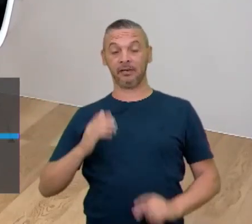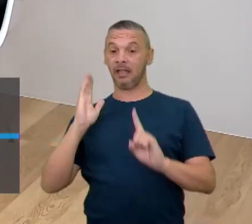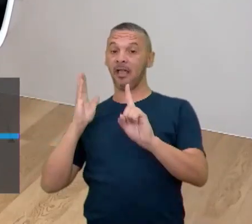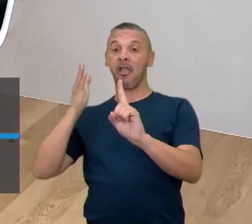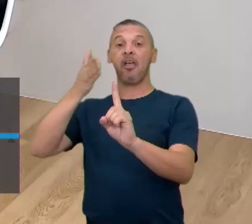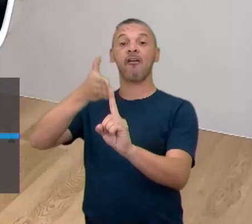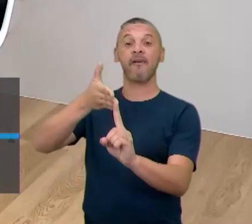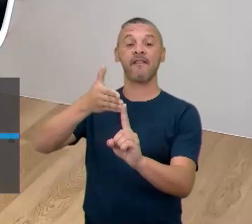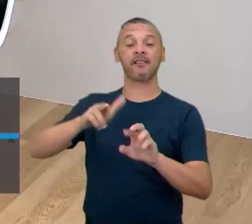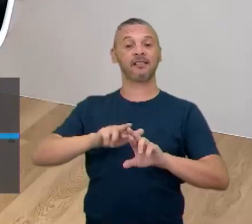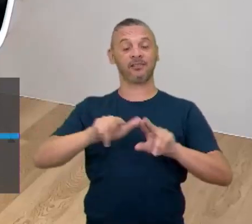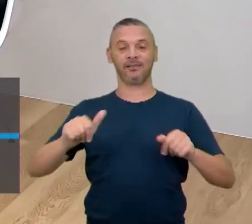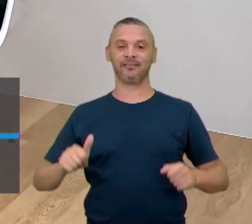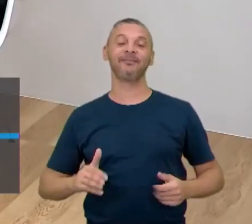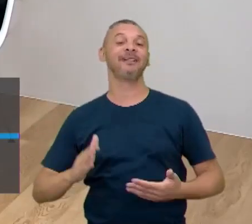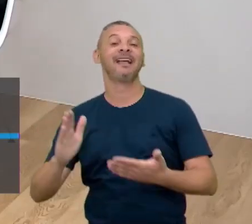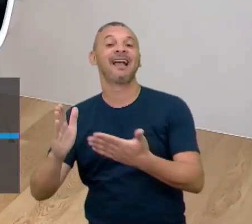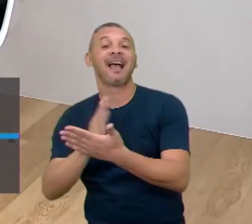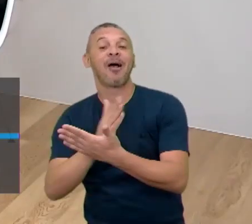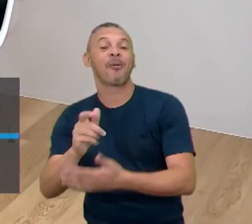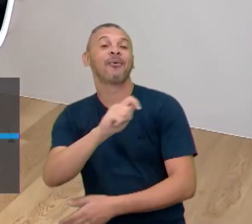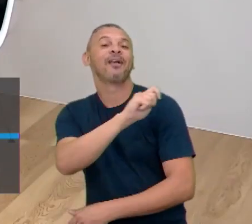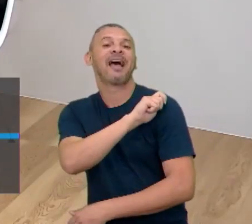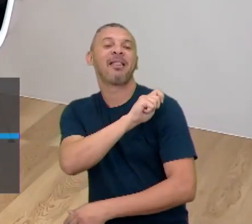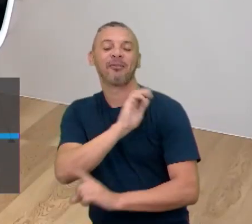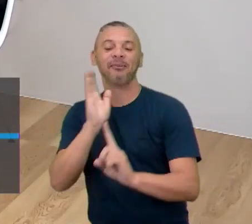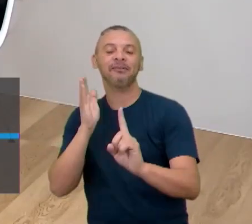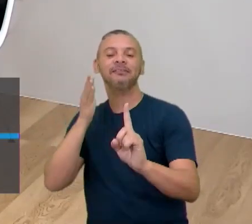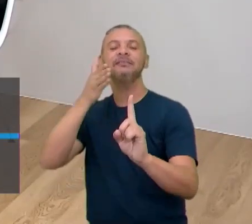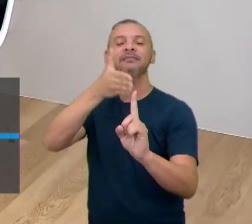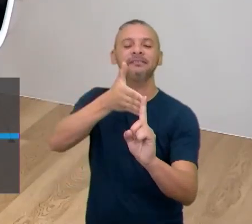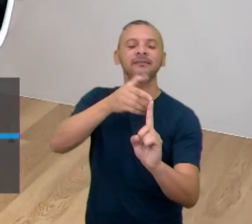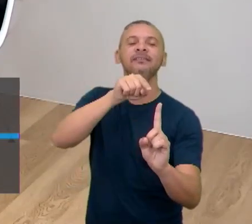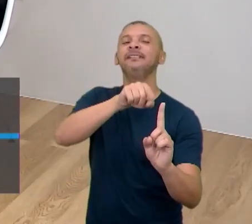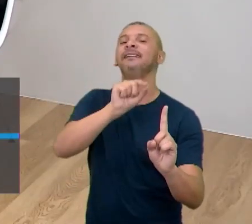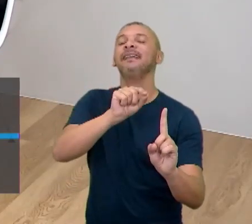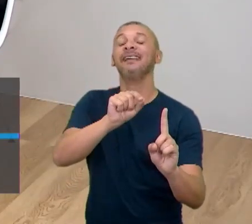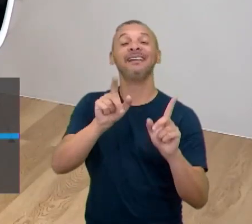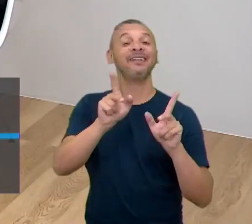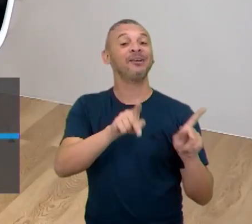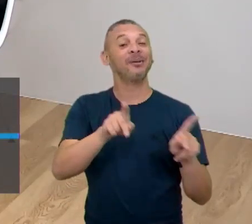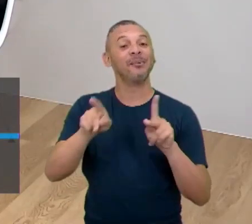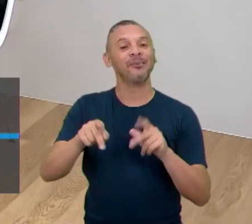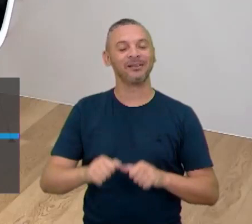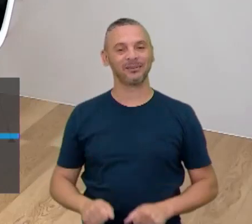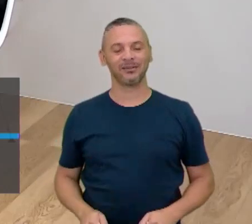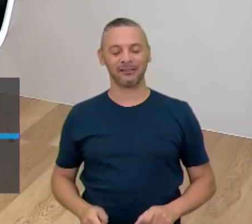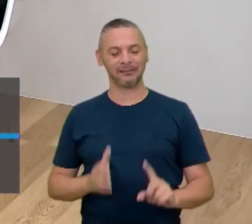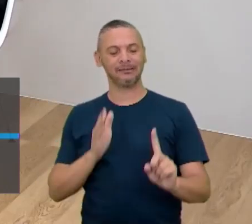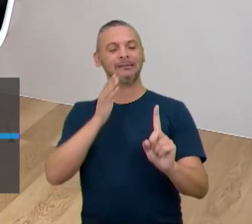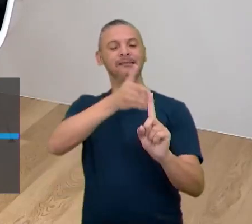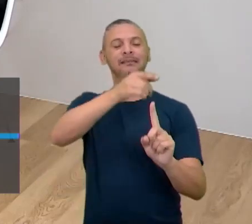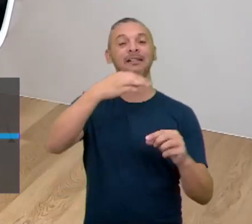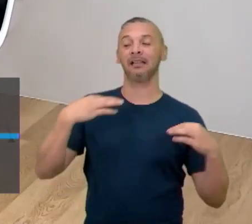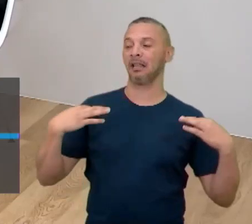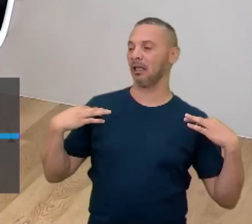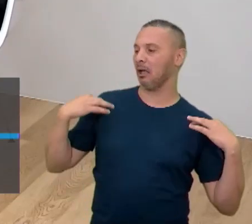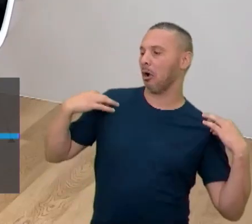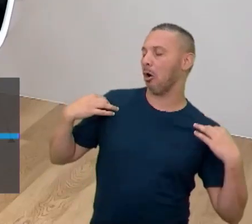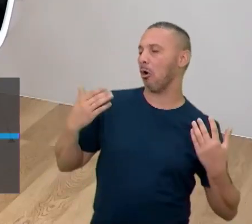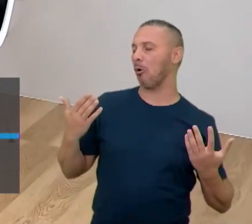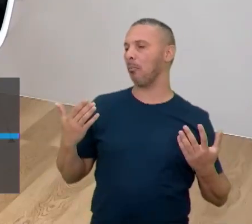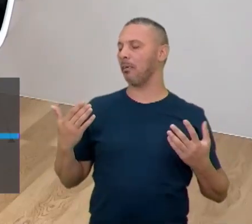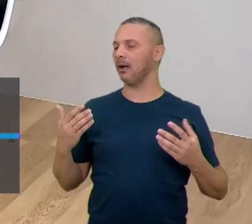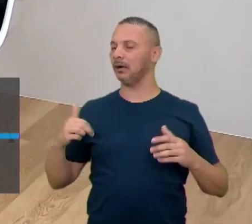os professores são referências, passam a ser referências. Sim. Ele começa a olhar a roupa que o cara usa, o jeito que o